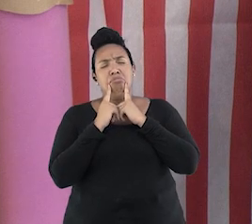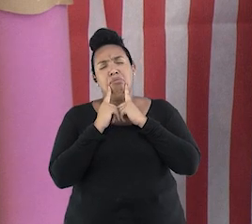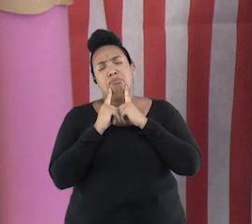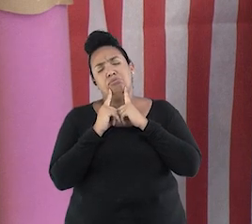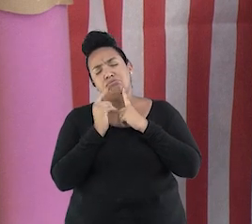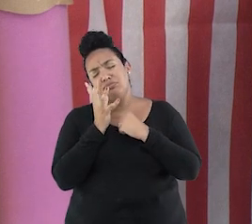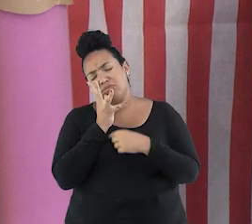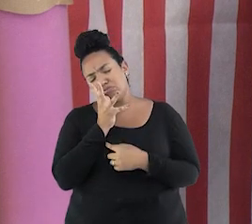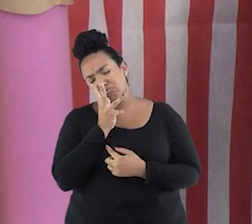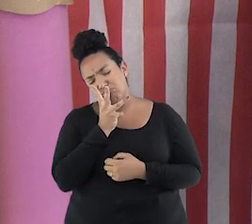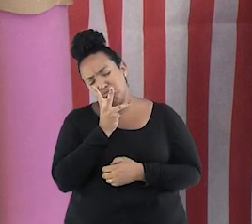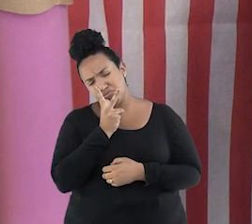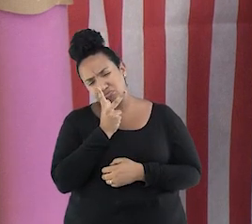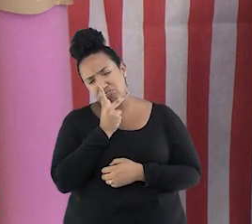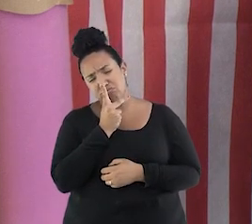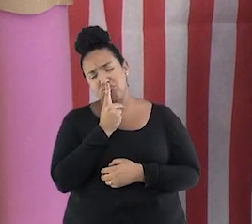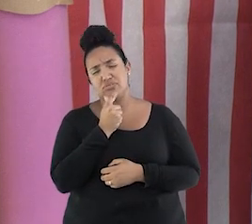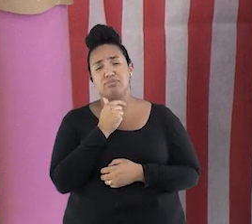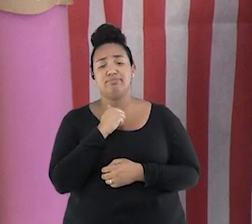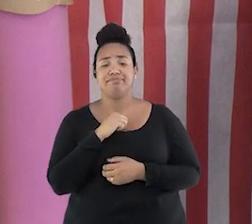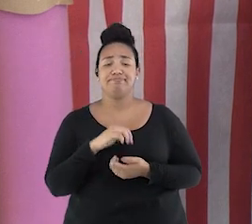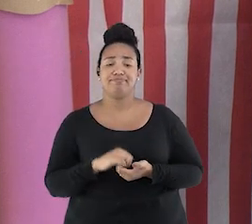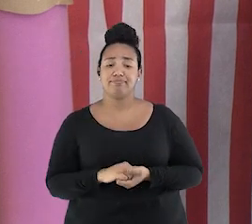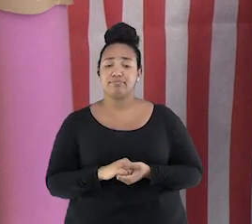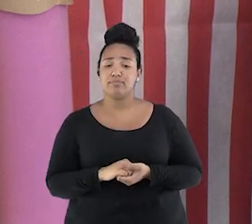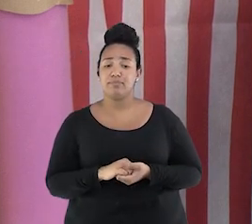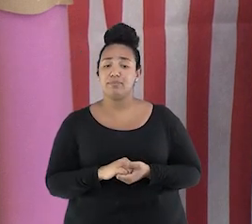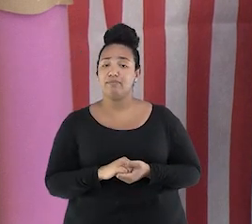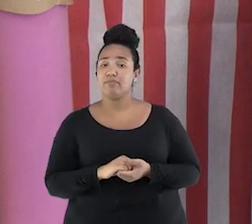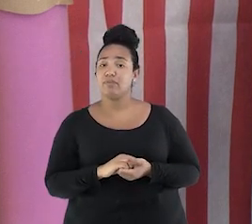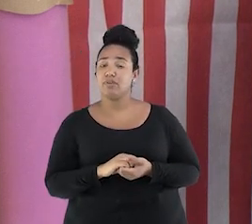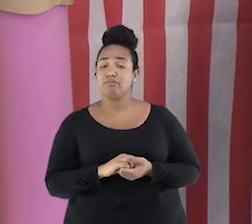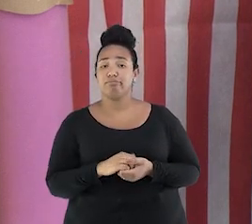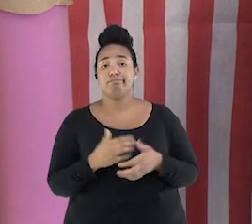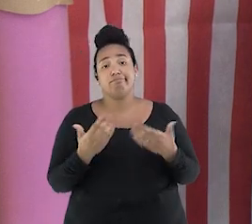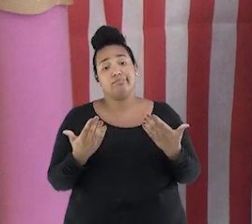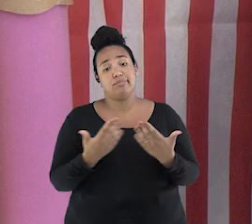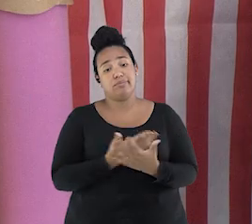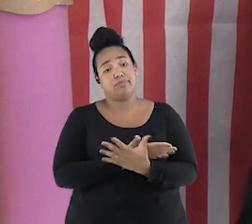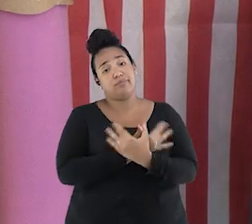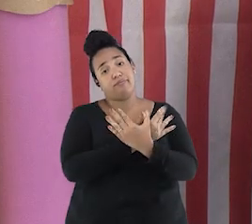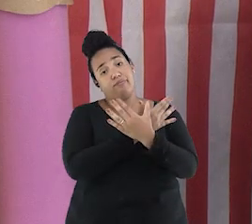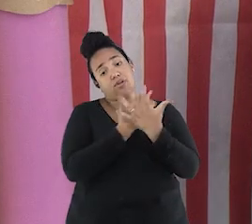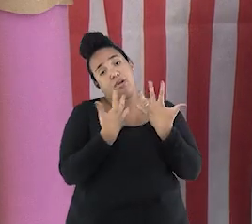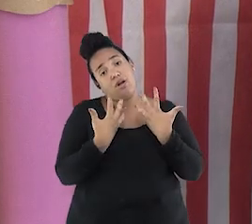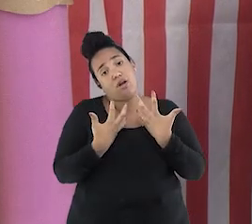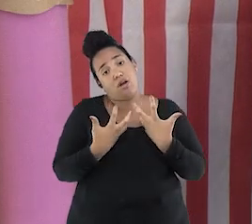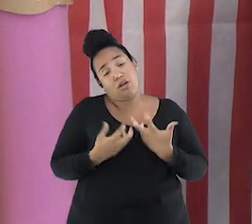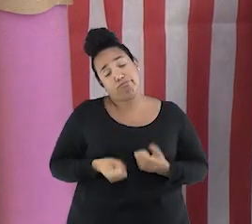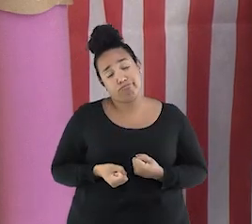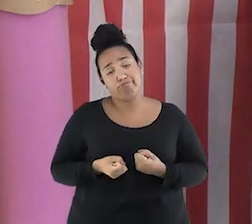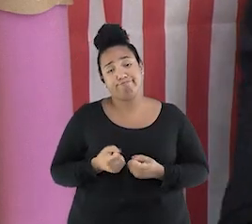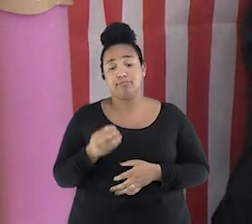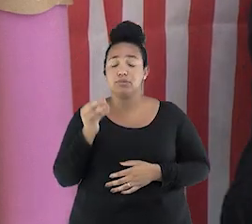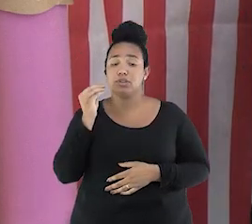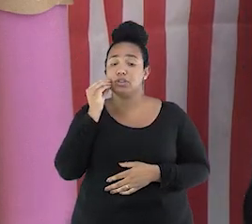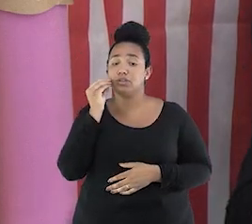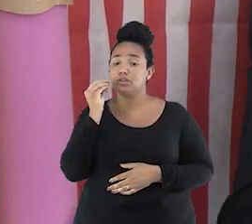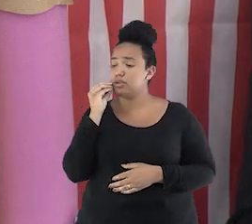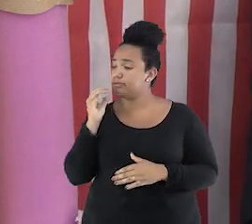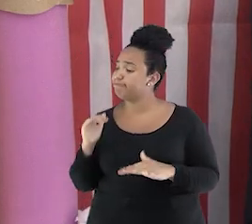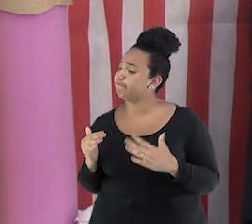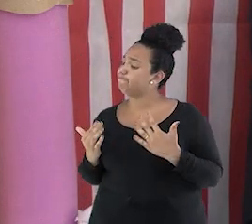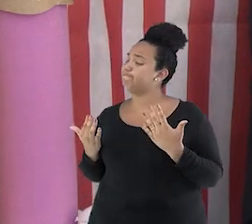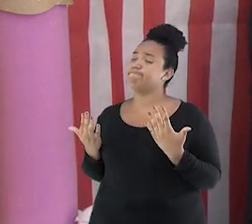Depressa, a libélula se cansou numa última tentativa, ela disse: